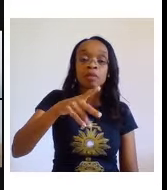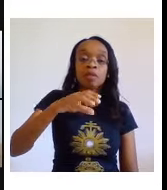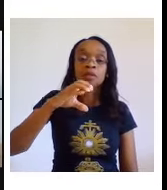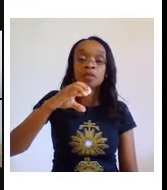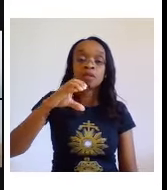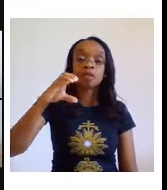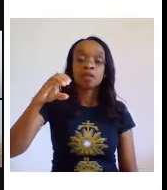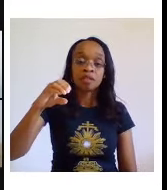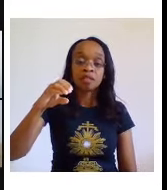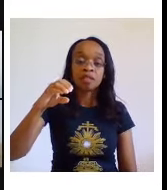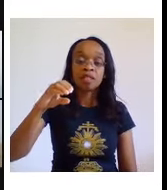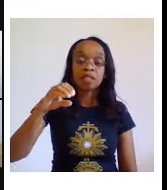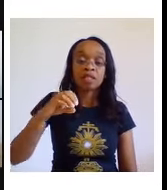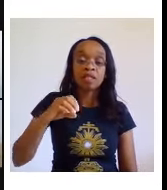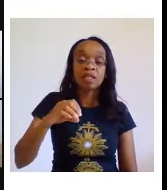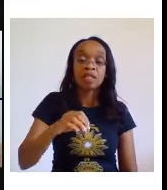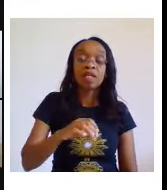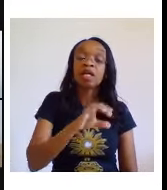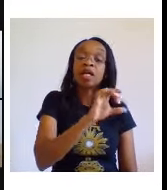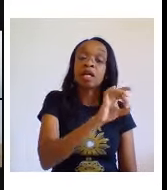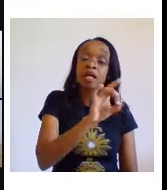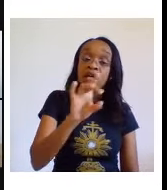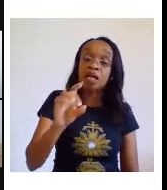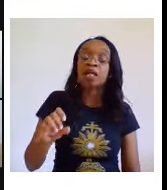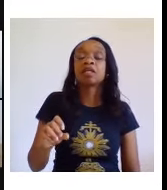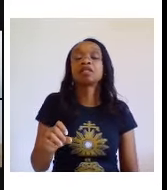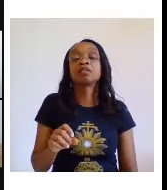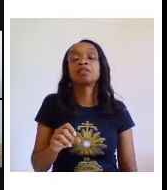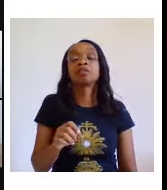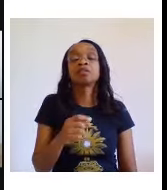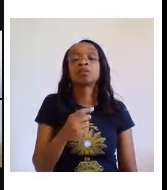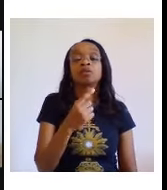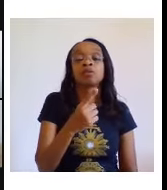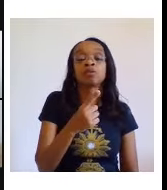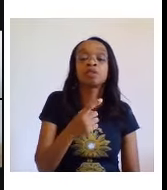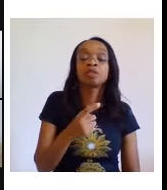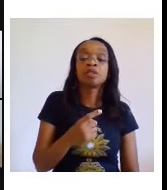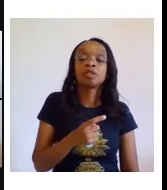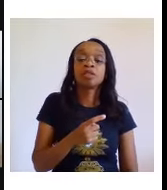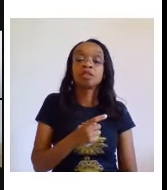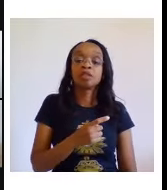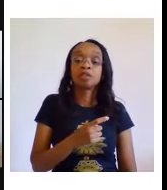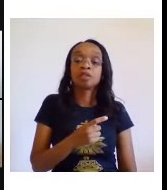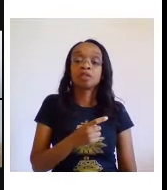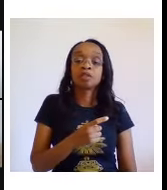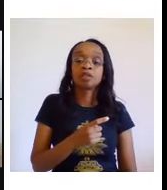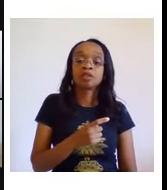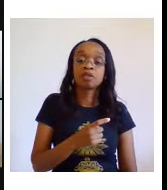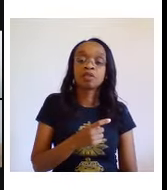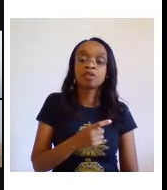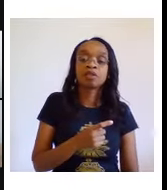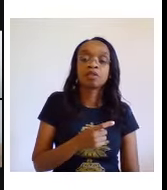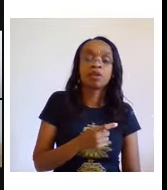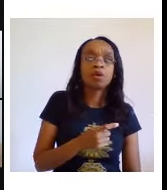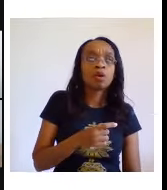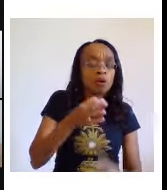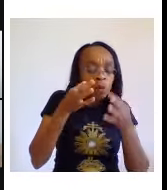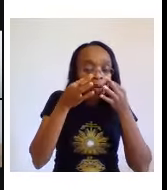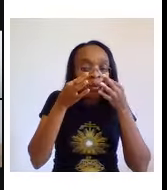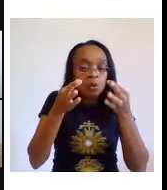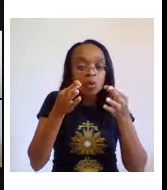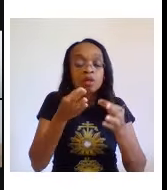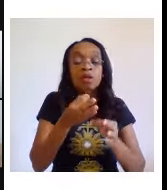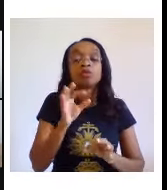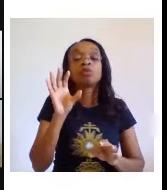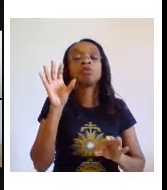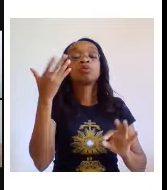3 grandes relatórios. O primeiro é a base física, do qual traz essas evidências, né, físicas, né, vamos dizer